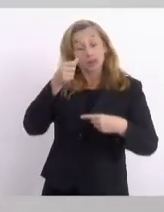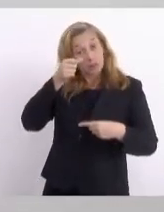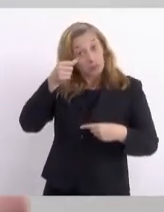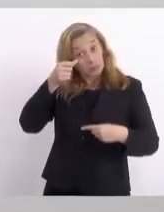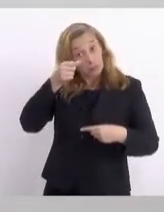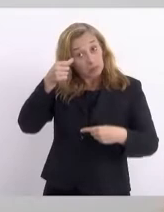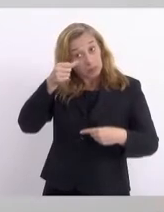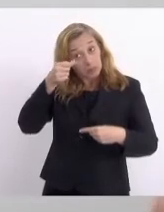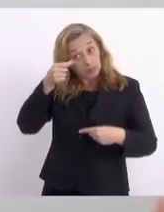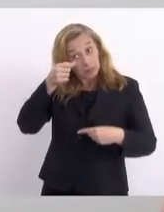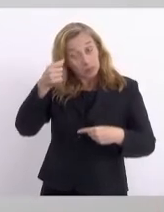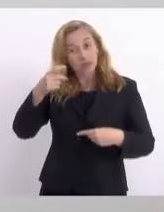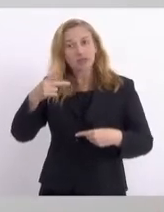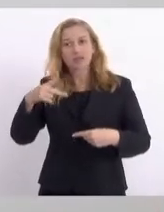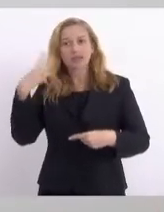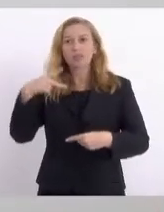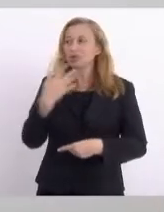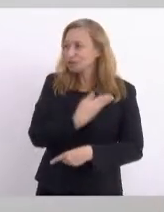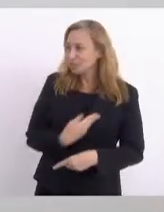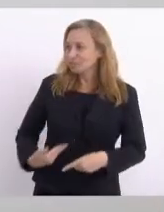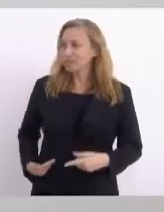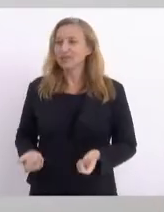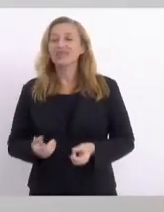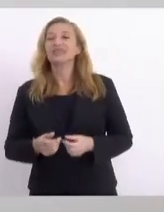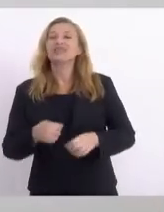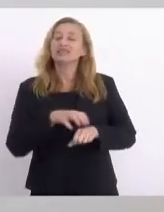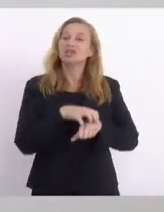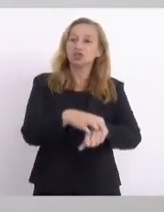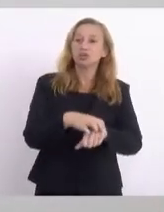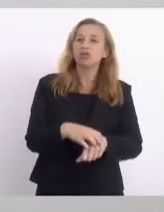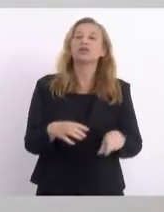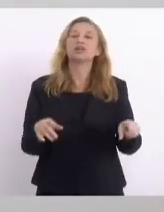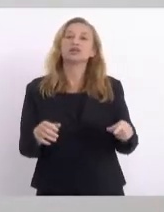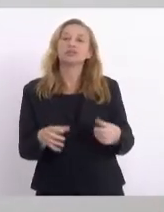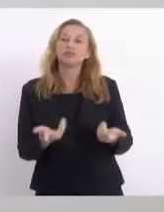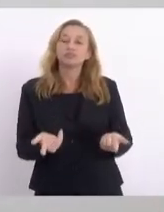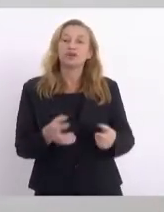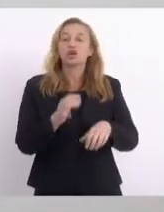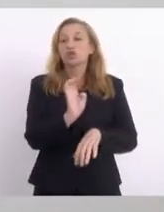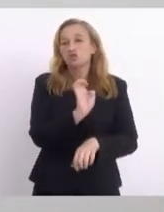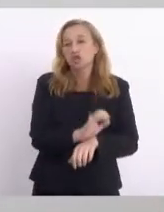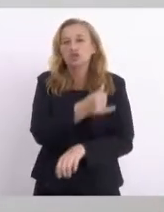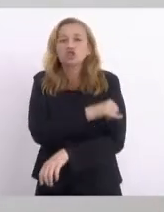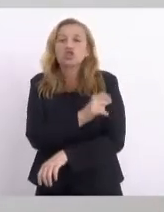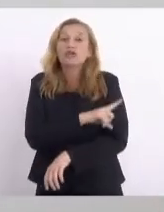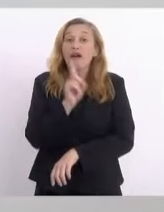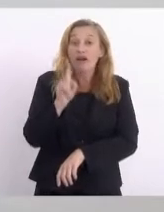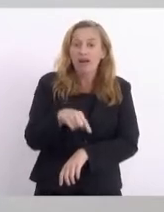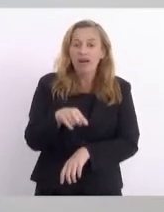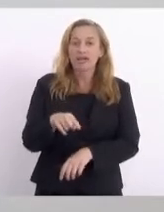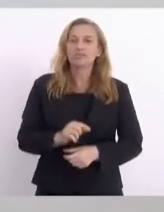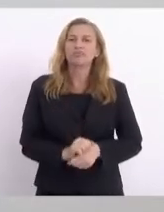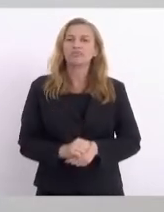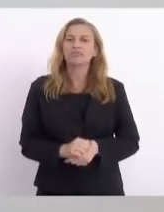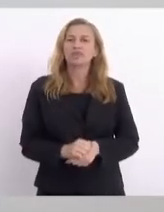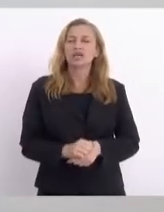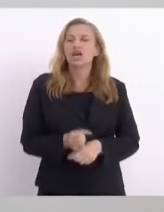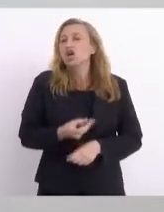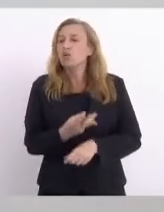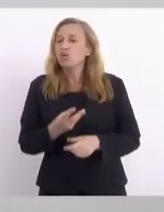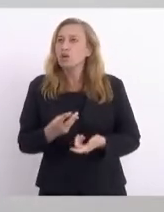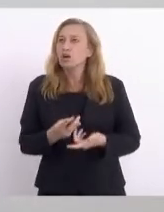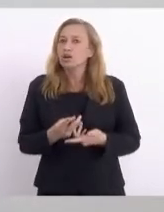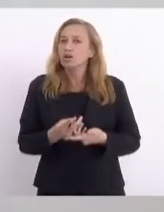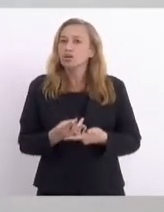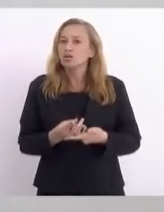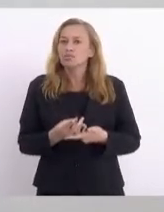transporte, exatamente com os empresariado dos transportes no estado do Rio de Janeiro. É isto. A gente tem que, enquanto isto